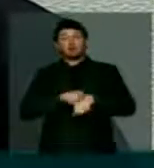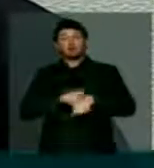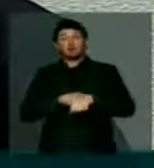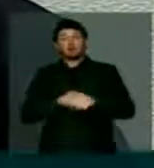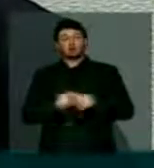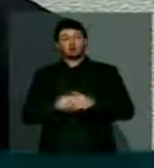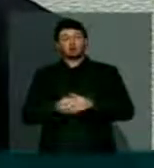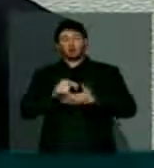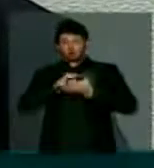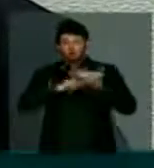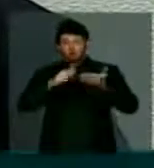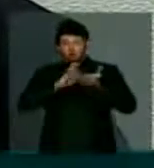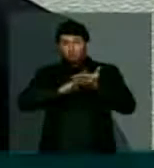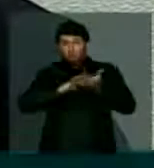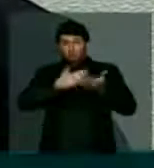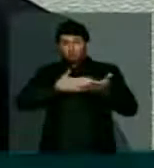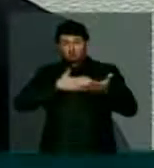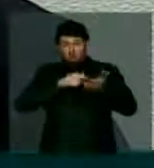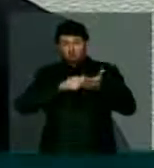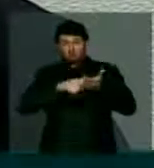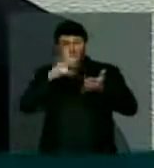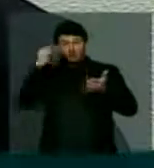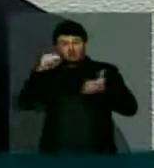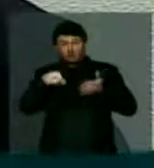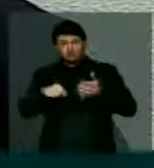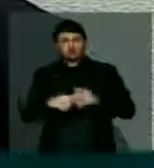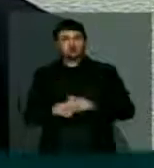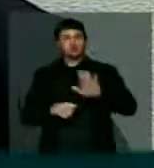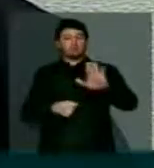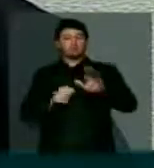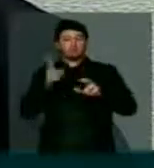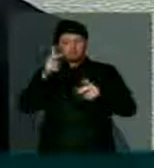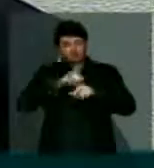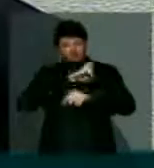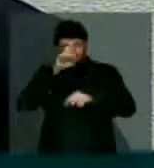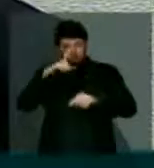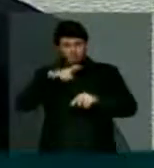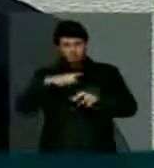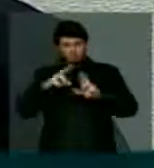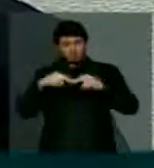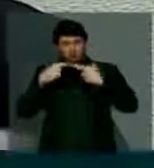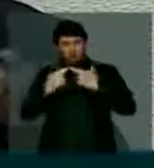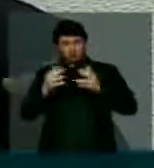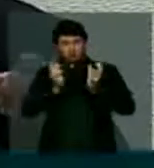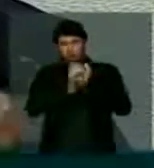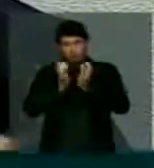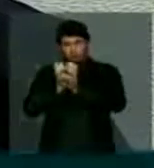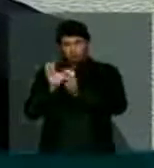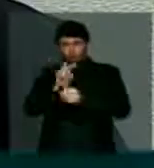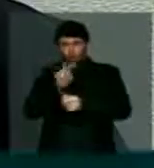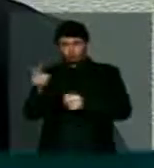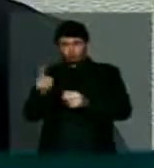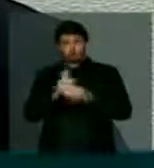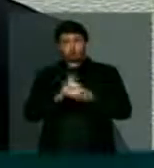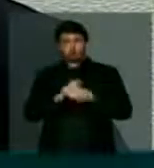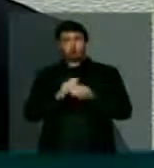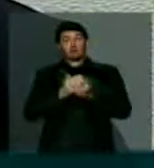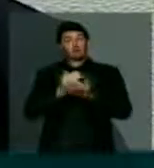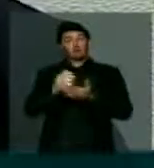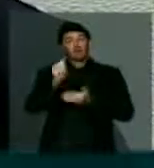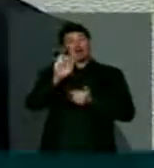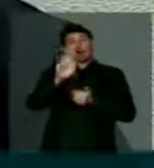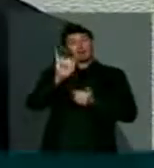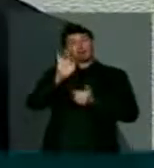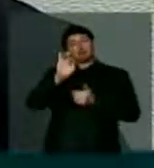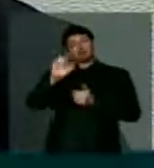Os documentos que eu tenho aqui indicam isso. No mesmo dia houve a reunião dos 2 colegiados. E em seguida o início da arbitragem. Não,